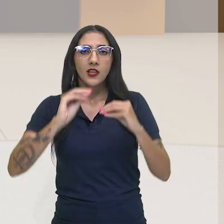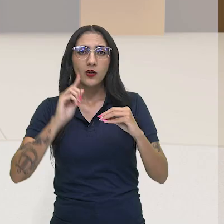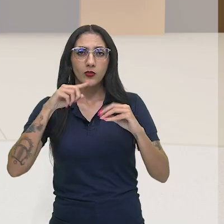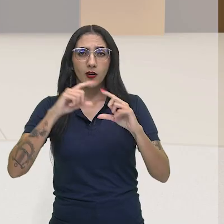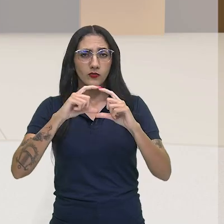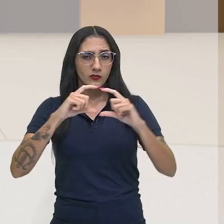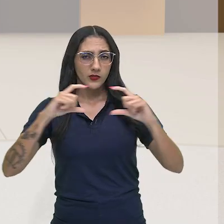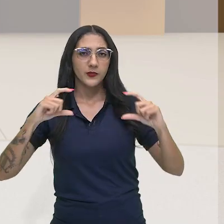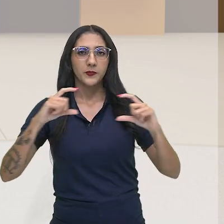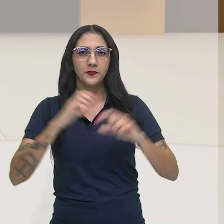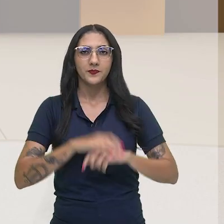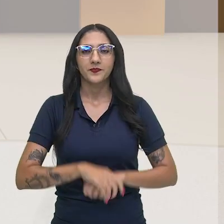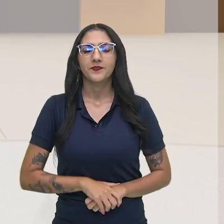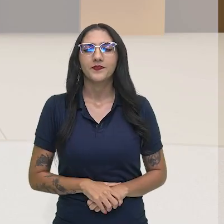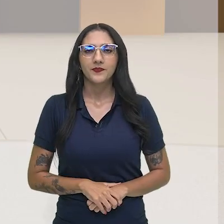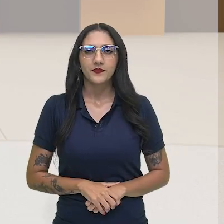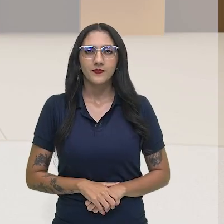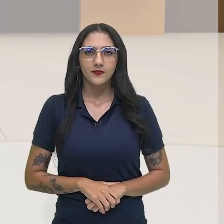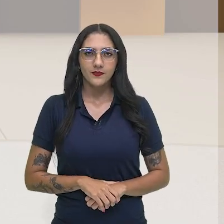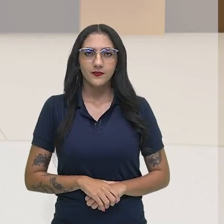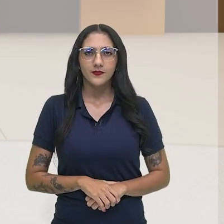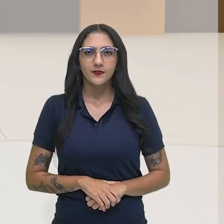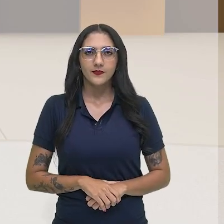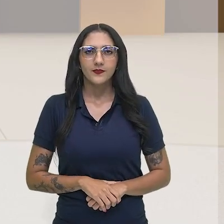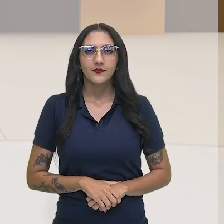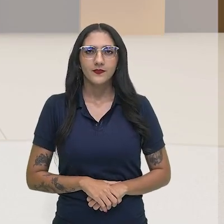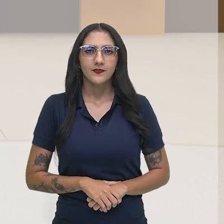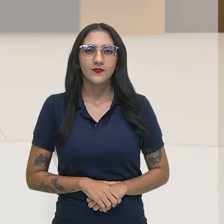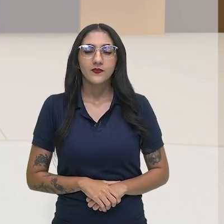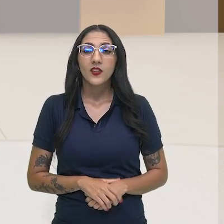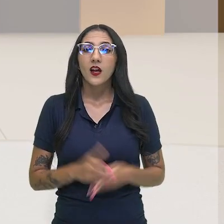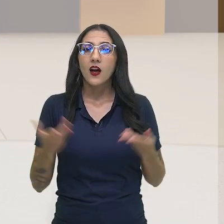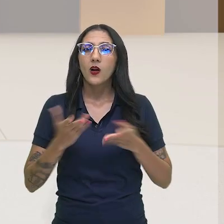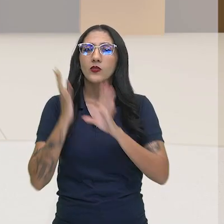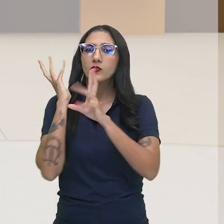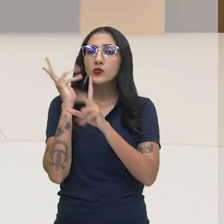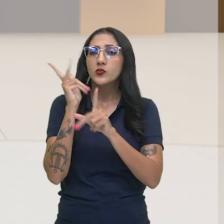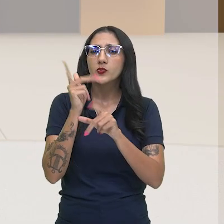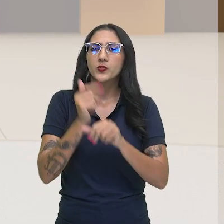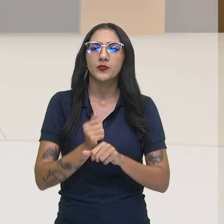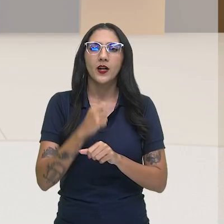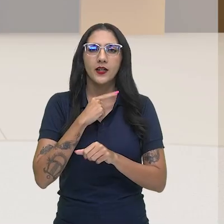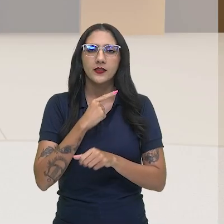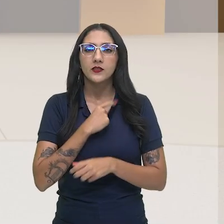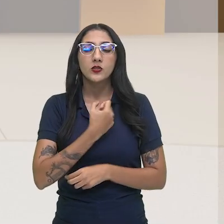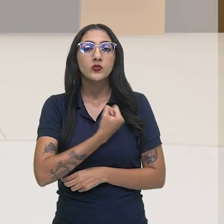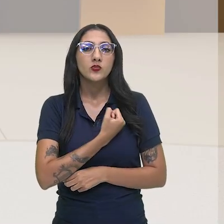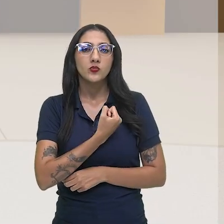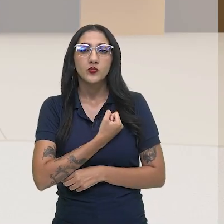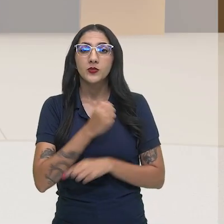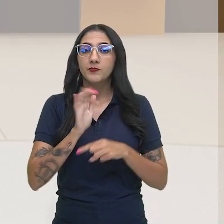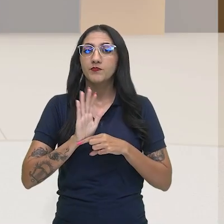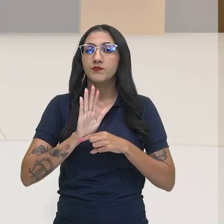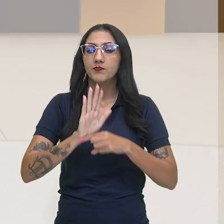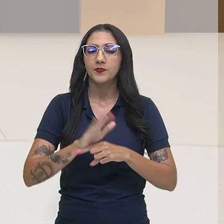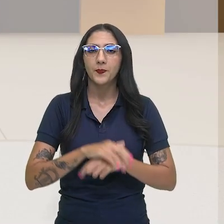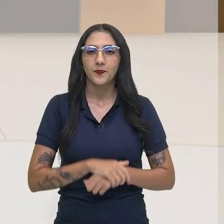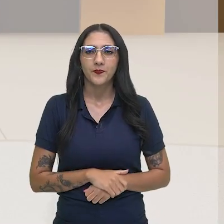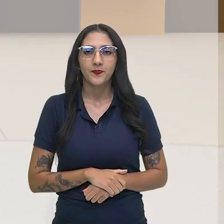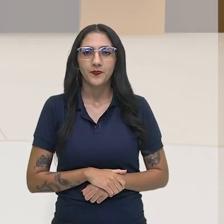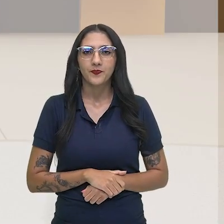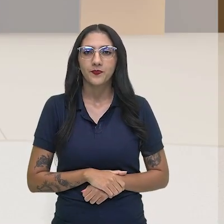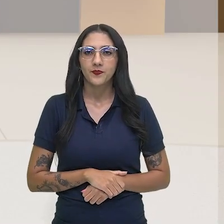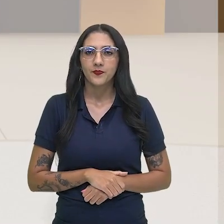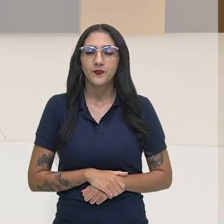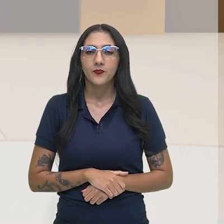né, professora? Exatamente. E para fazer esse cálculo, nós vamos ter alguns valores. Nós vamos indicar por x e y, tá